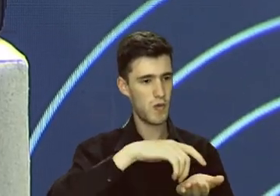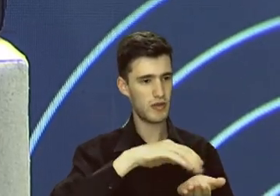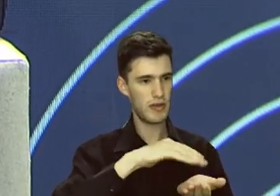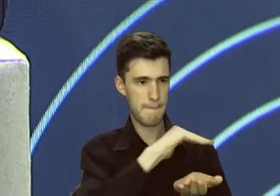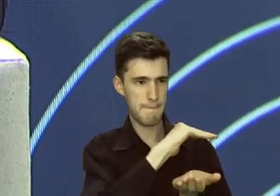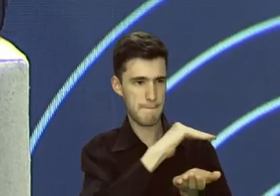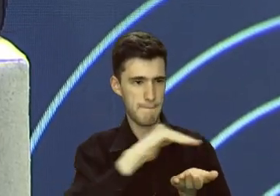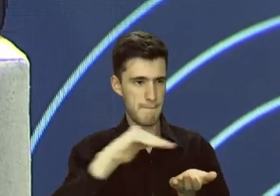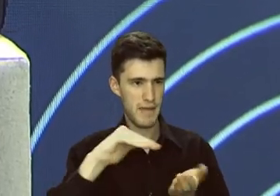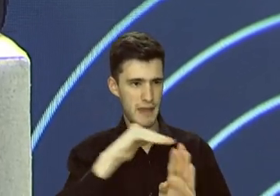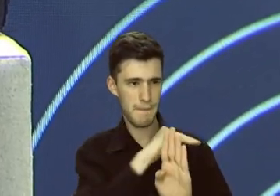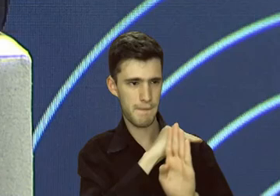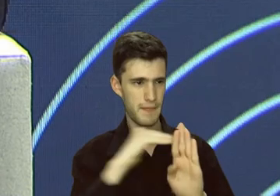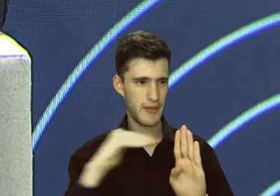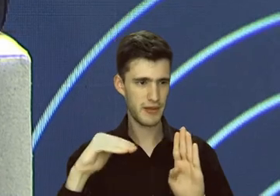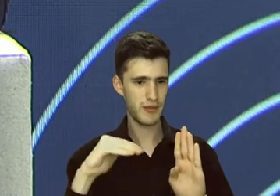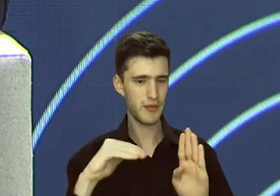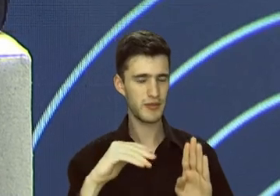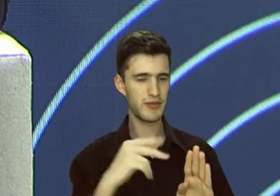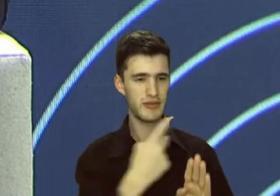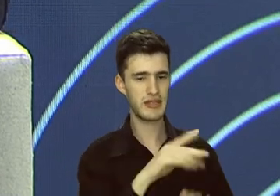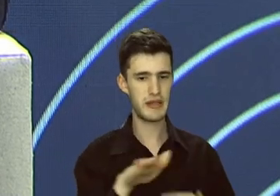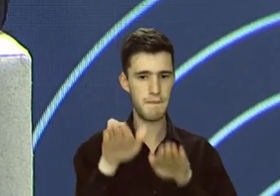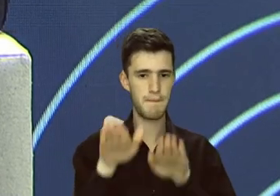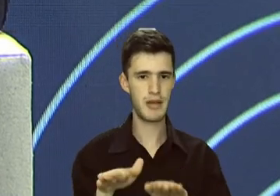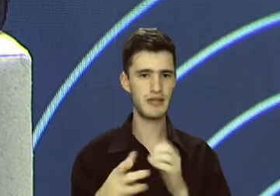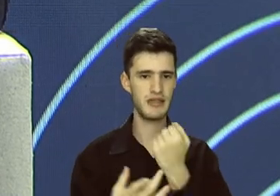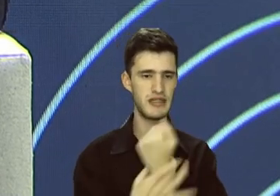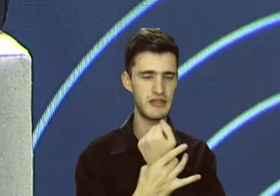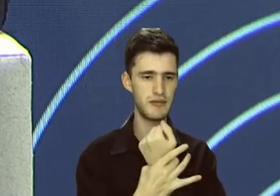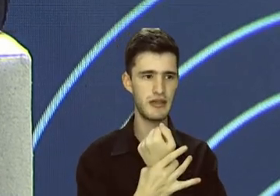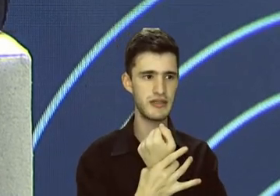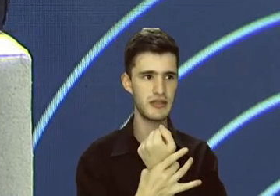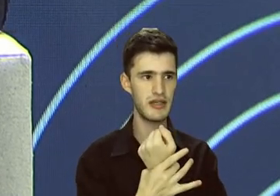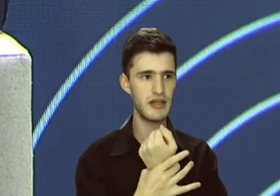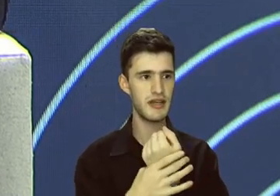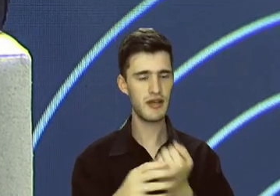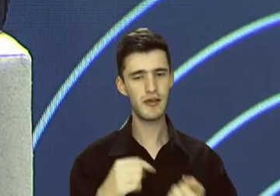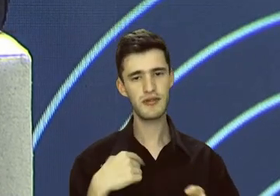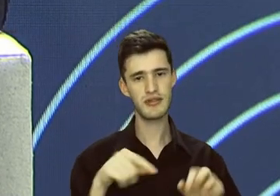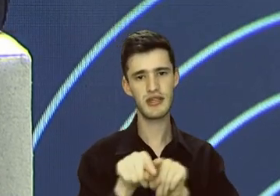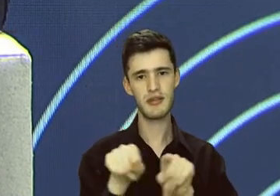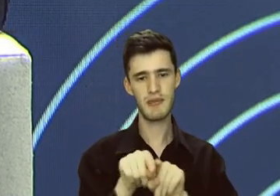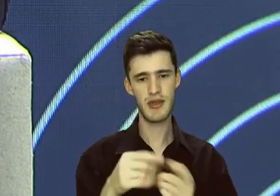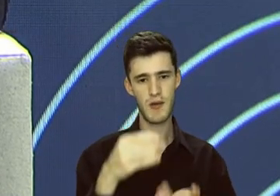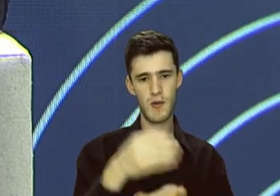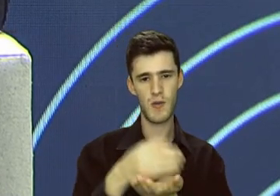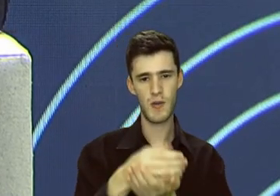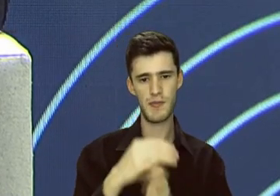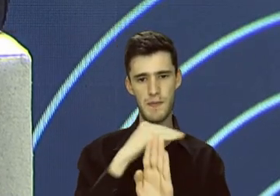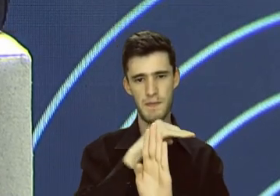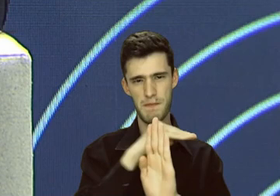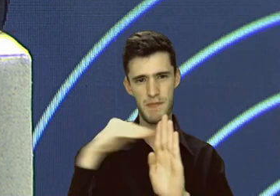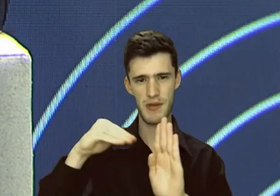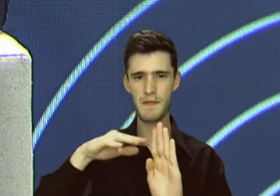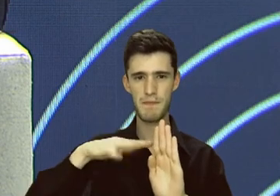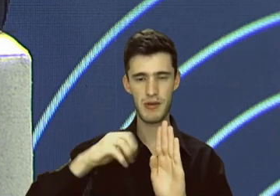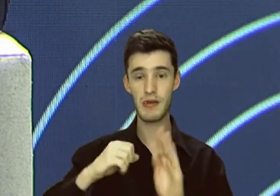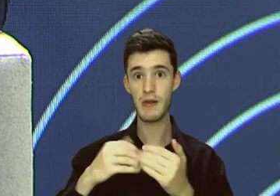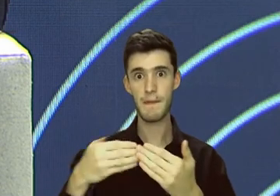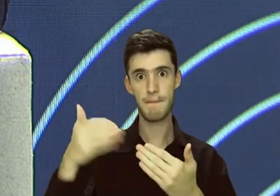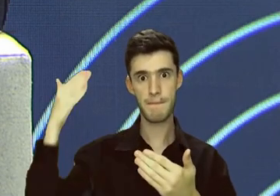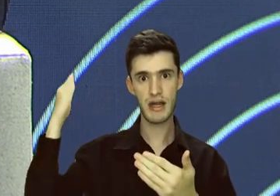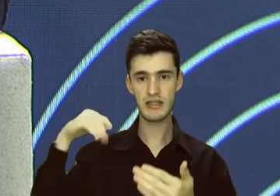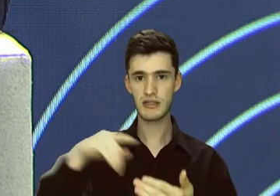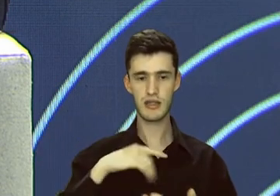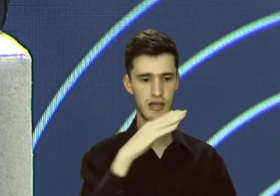mais pé no chão vamos dizer assim é ele também tem um copo meio cheio que aquele cara que por algum motivo tava capitalizado ele fez uma captação